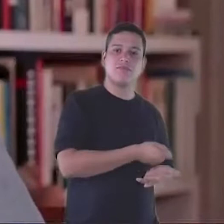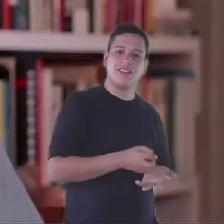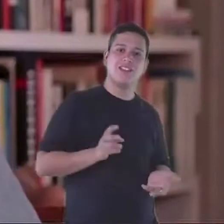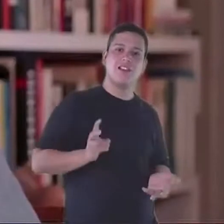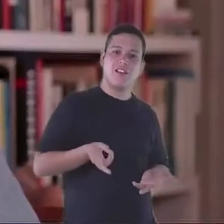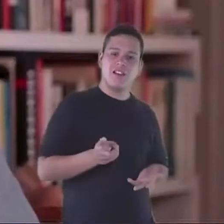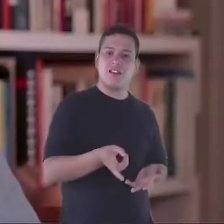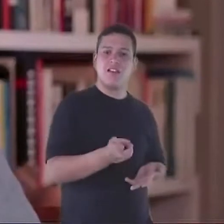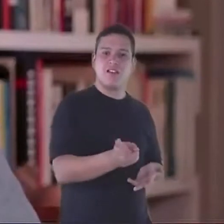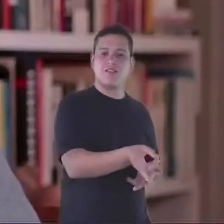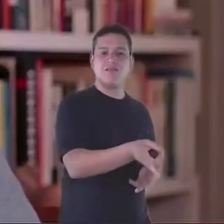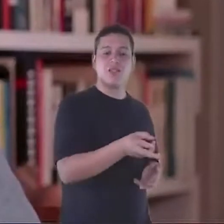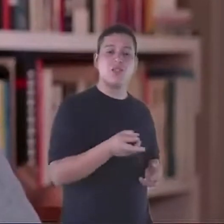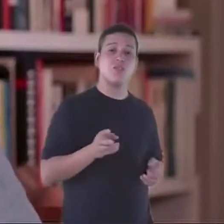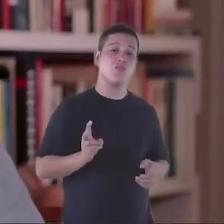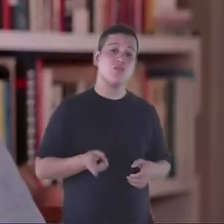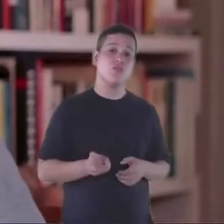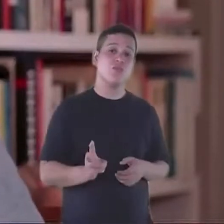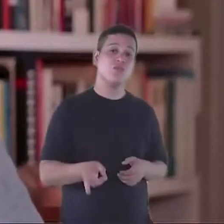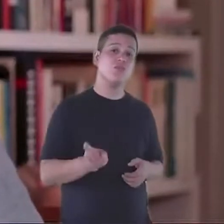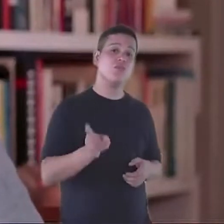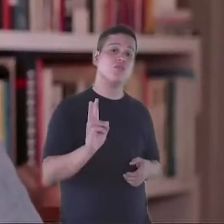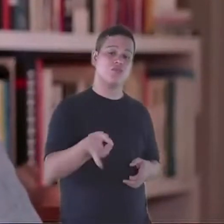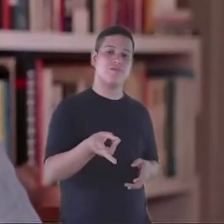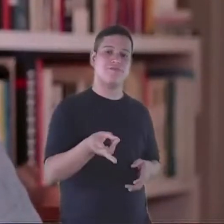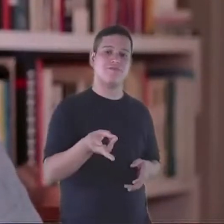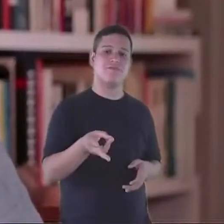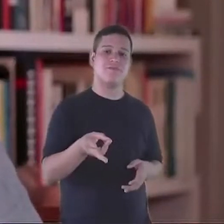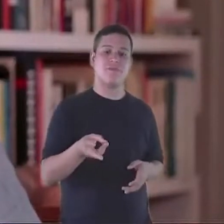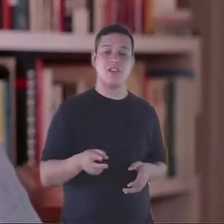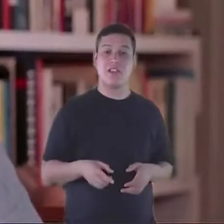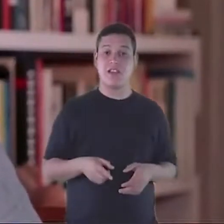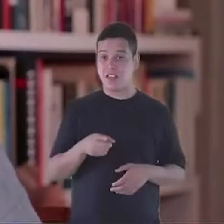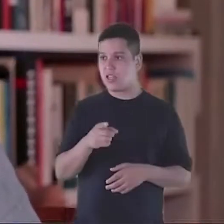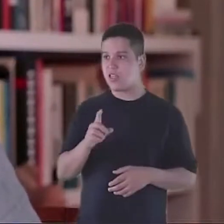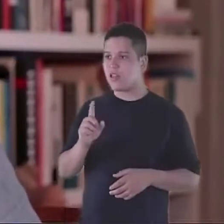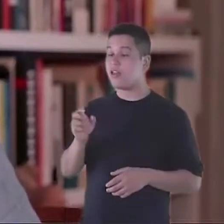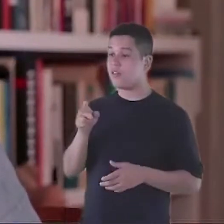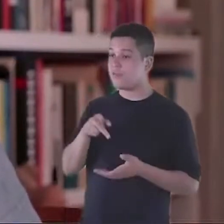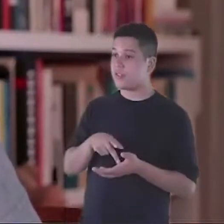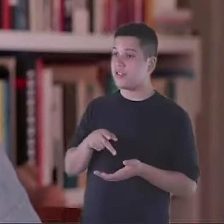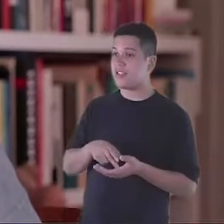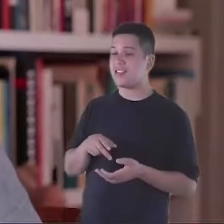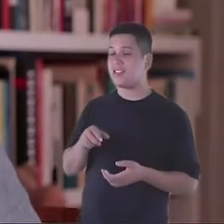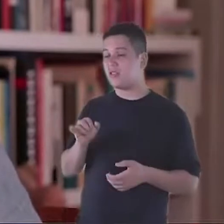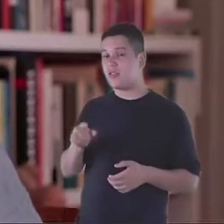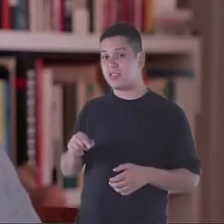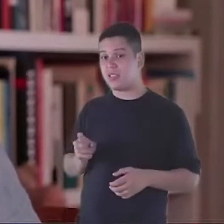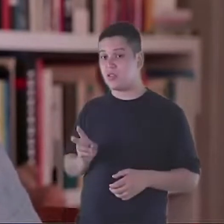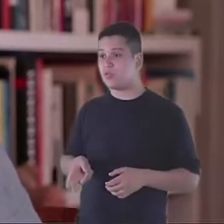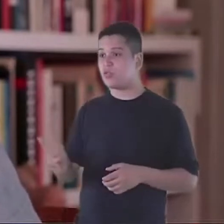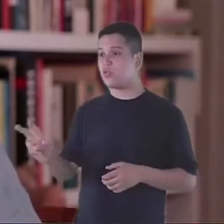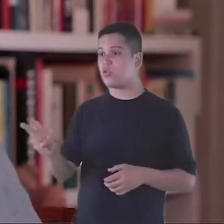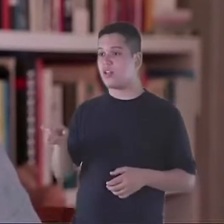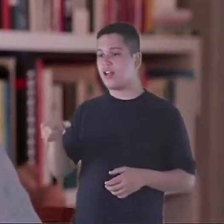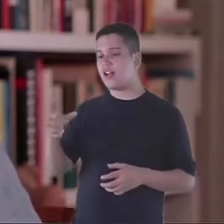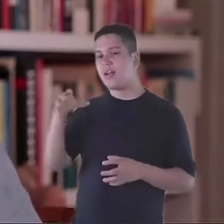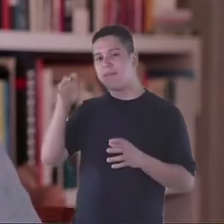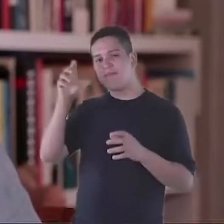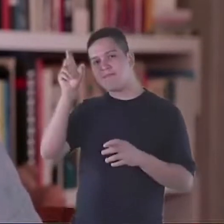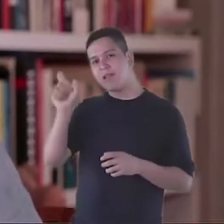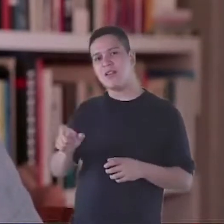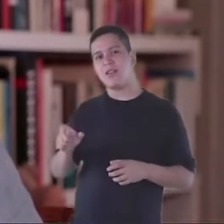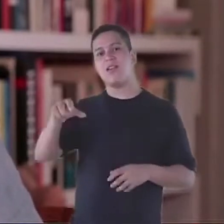curiosidade. Isso aí se torna conhecimento, deixa de ser informação. Você não pode passar a